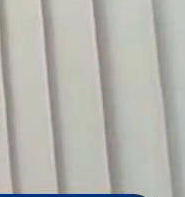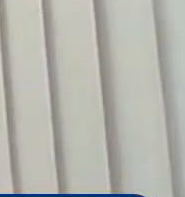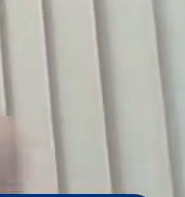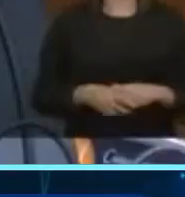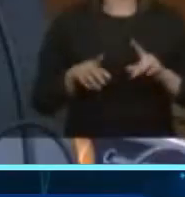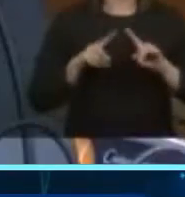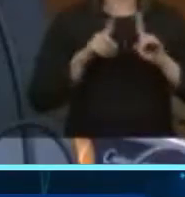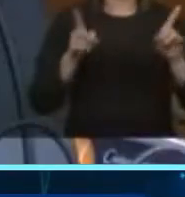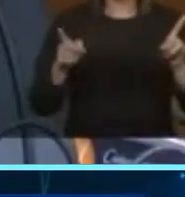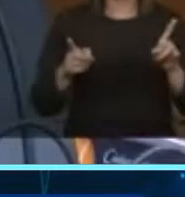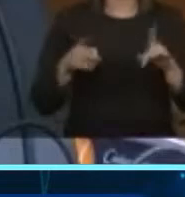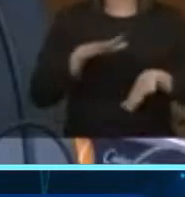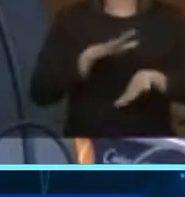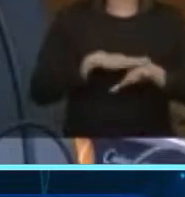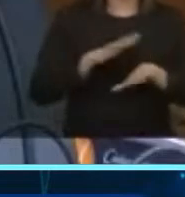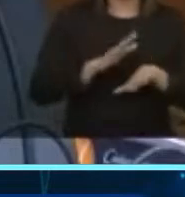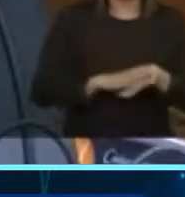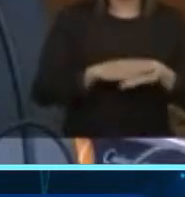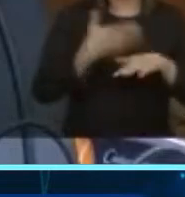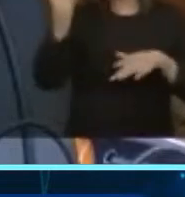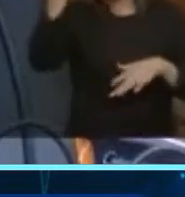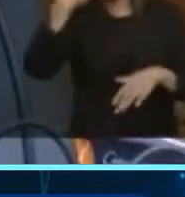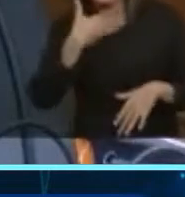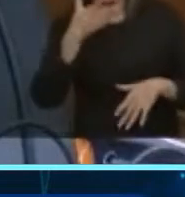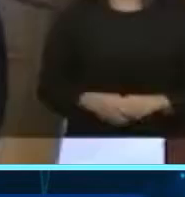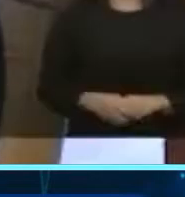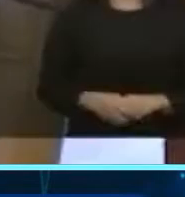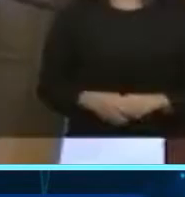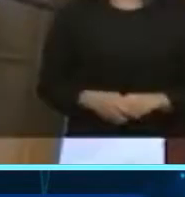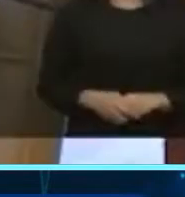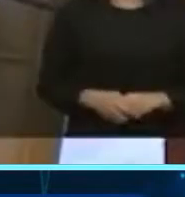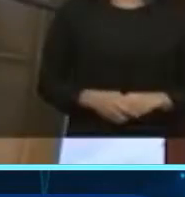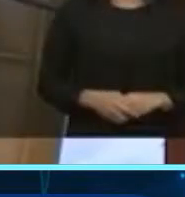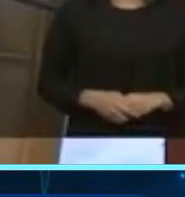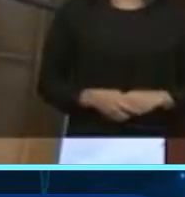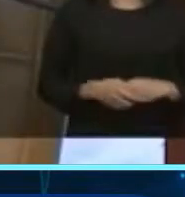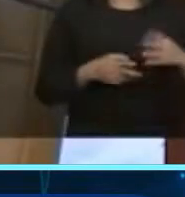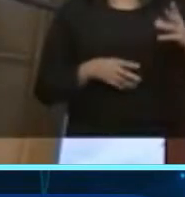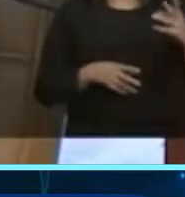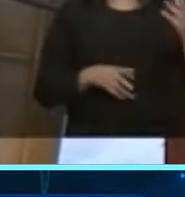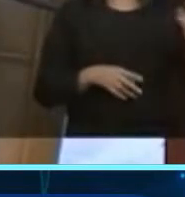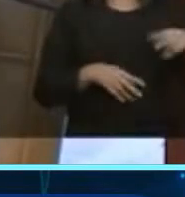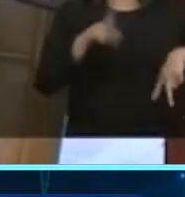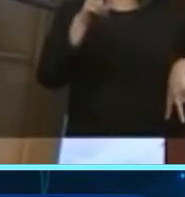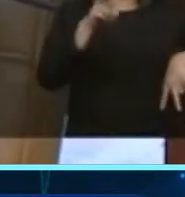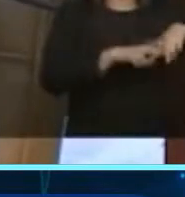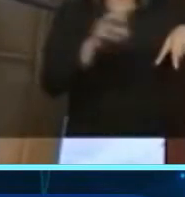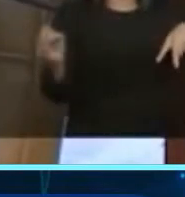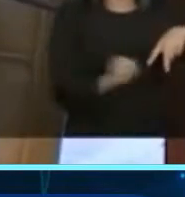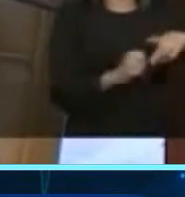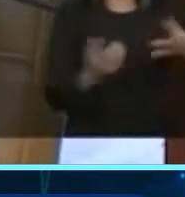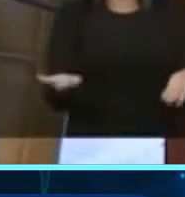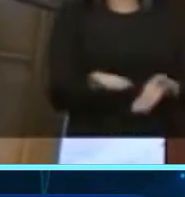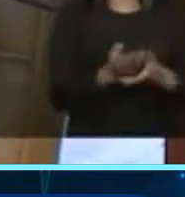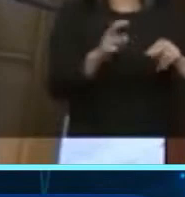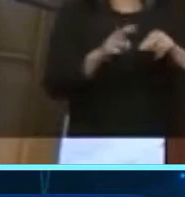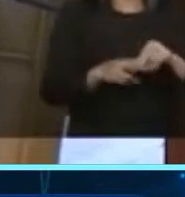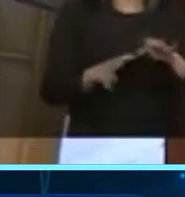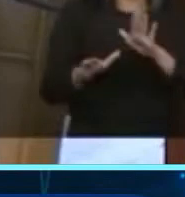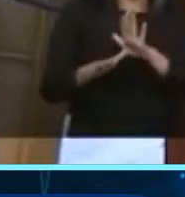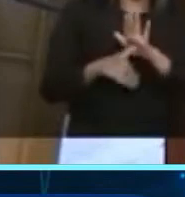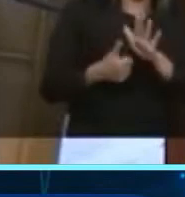no Senado Federal, dando amplo julgamento para ele, para o ministro Moraes, mas o Senado não vai